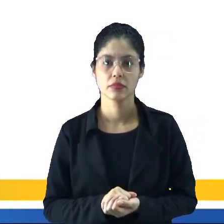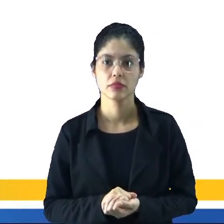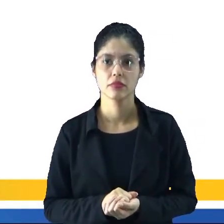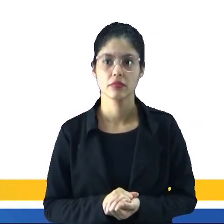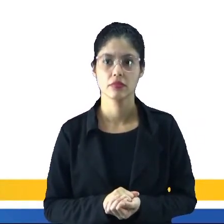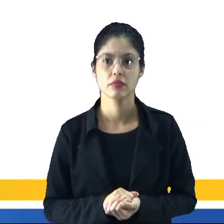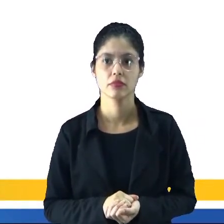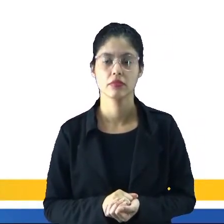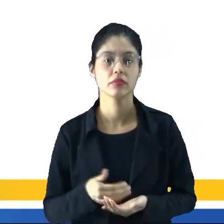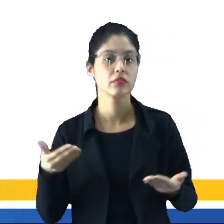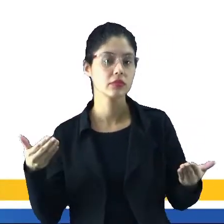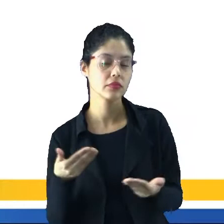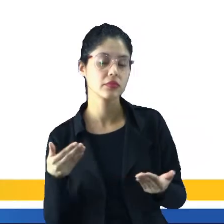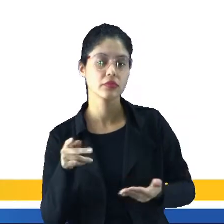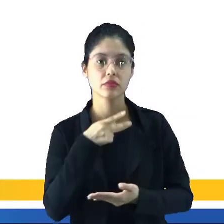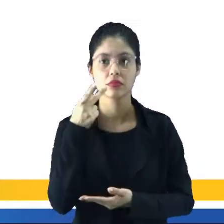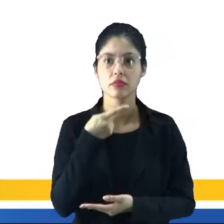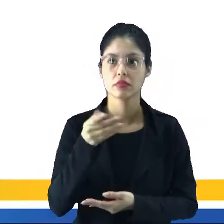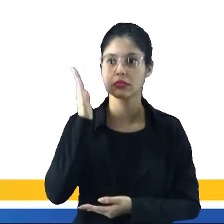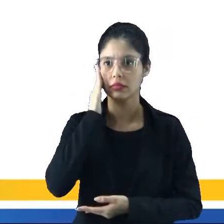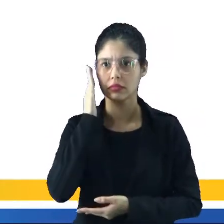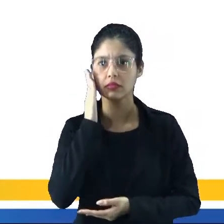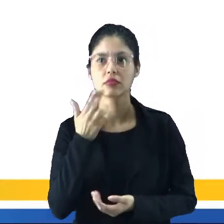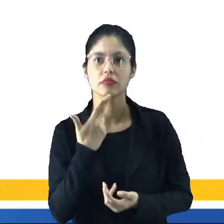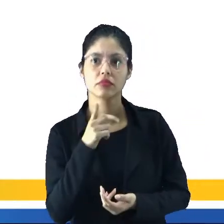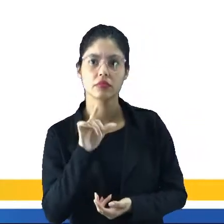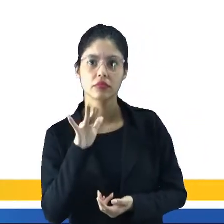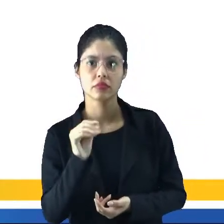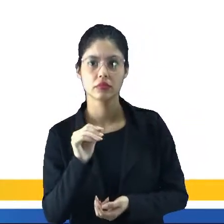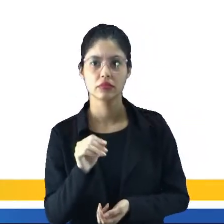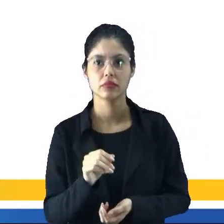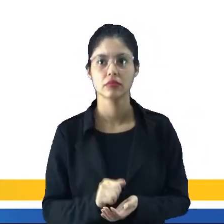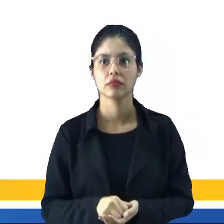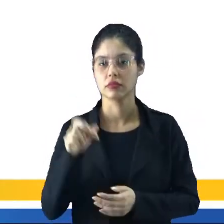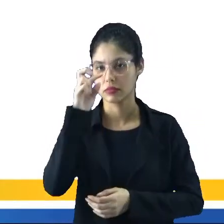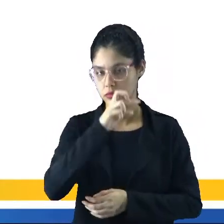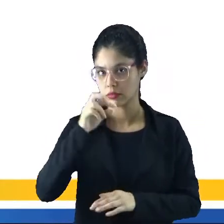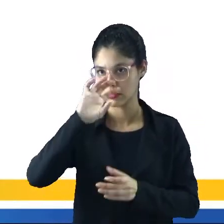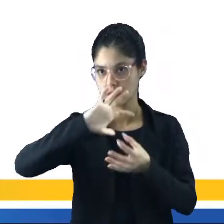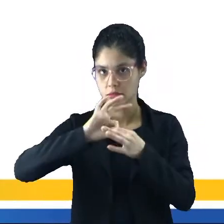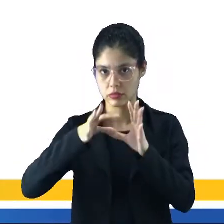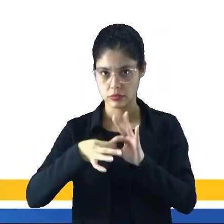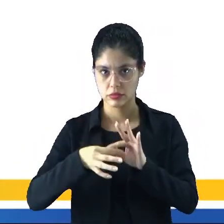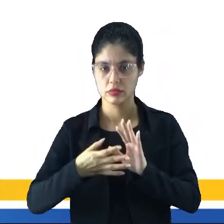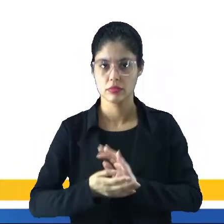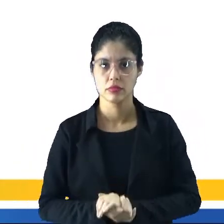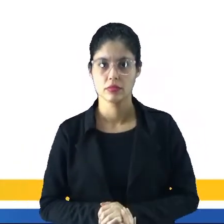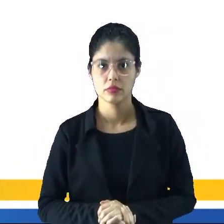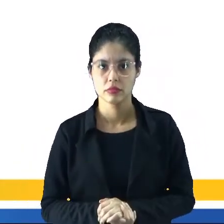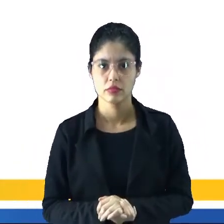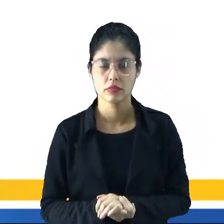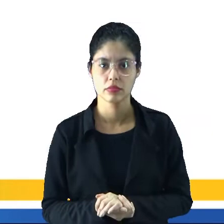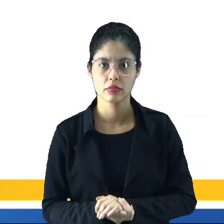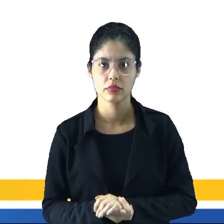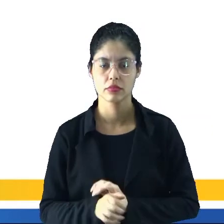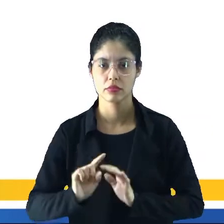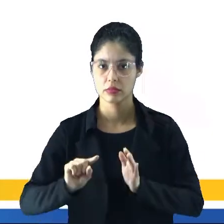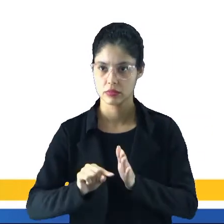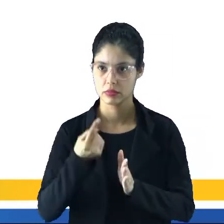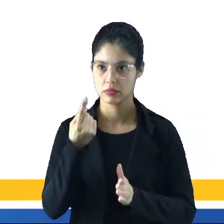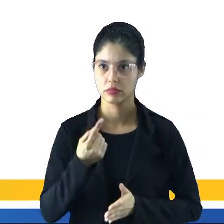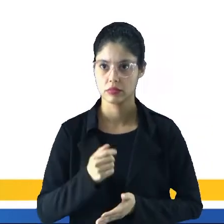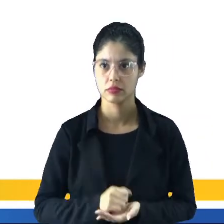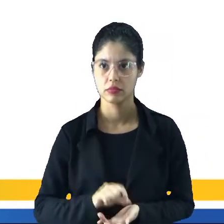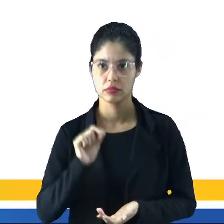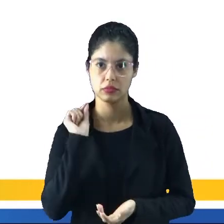Bom, agora vamos falar sobre a compreensão dos vocábulos perante a análise do contexto.